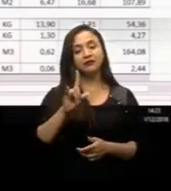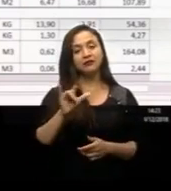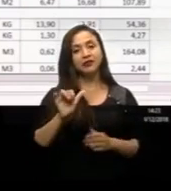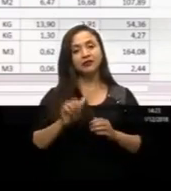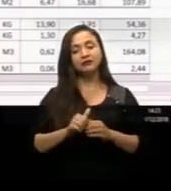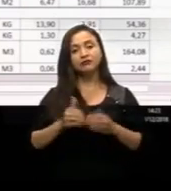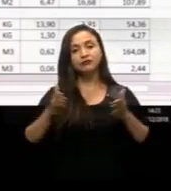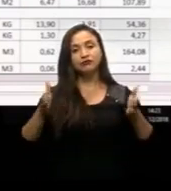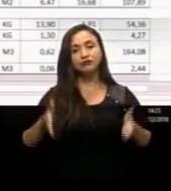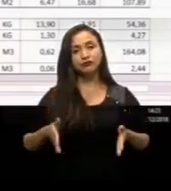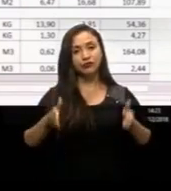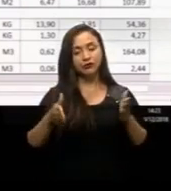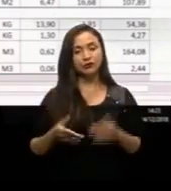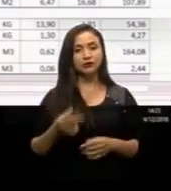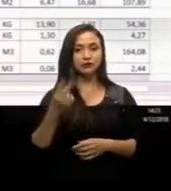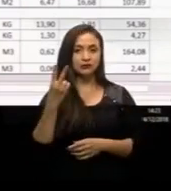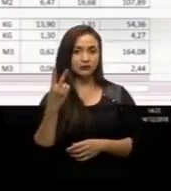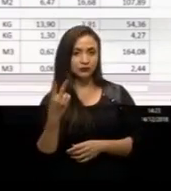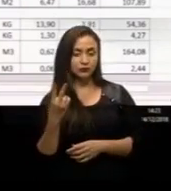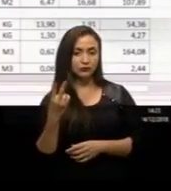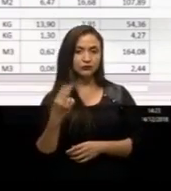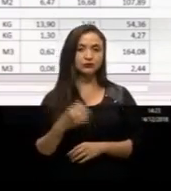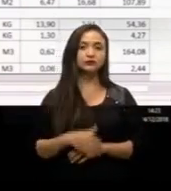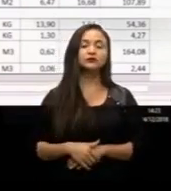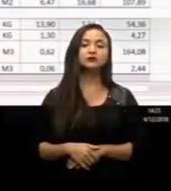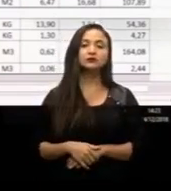gente vai fazer 2